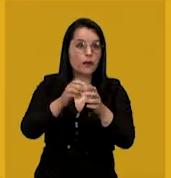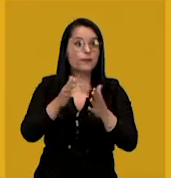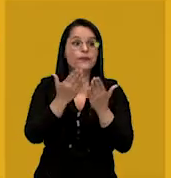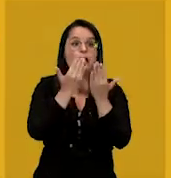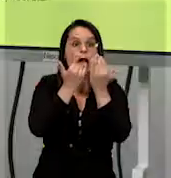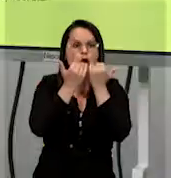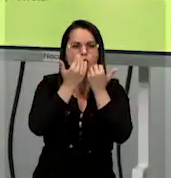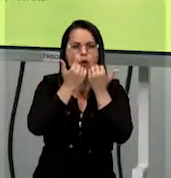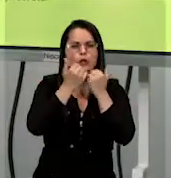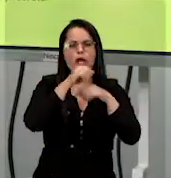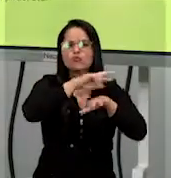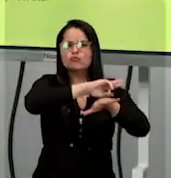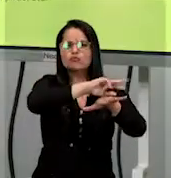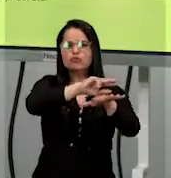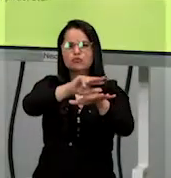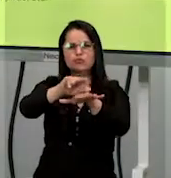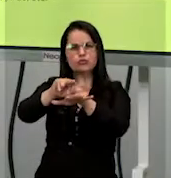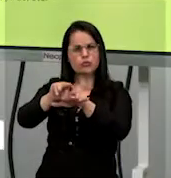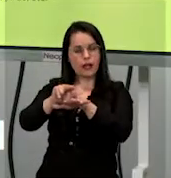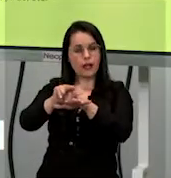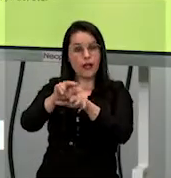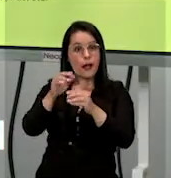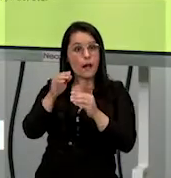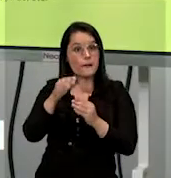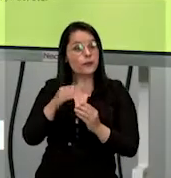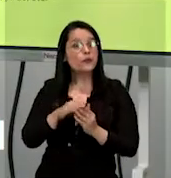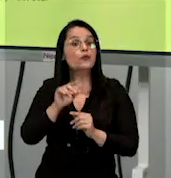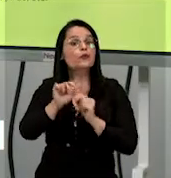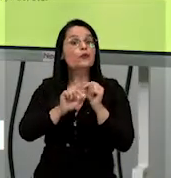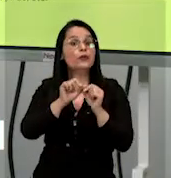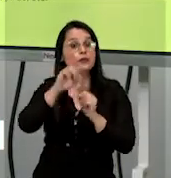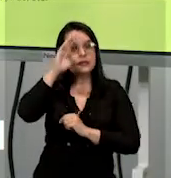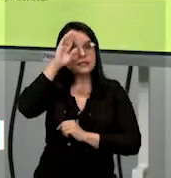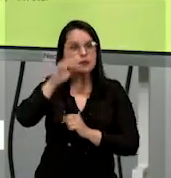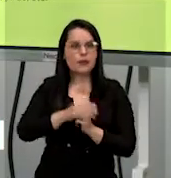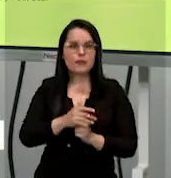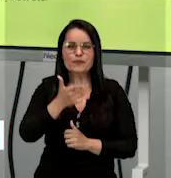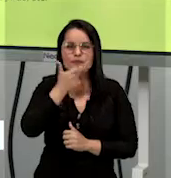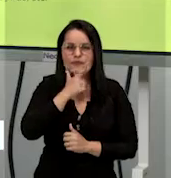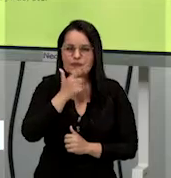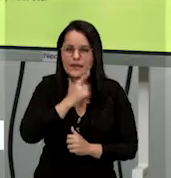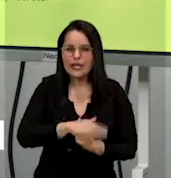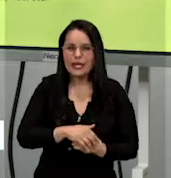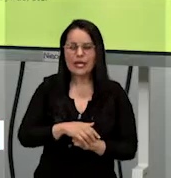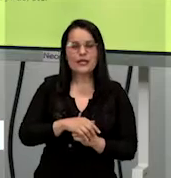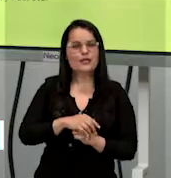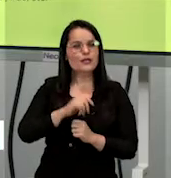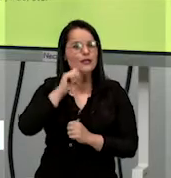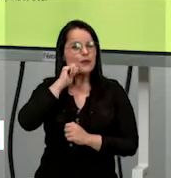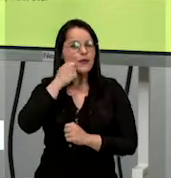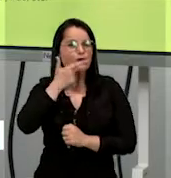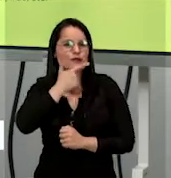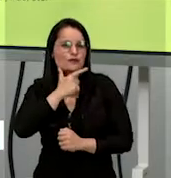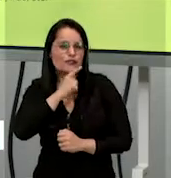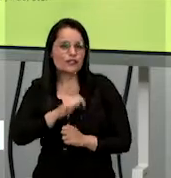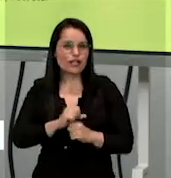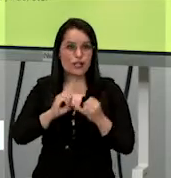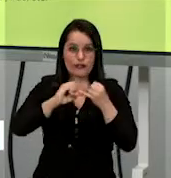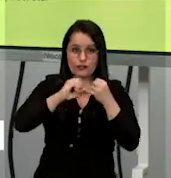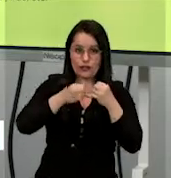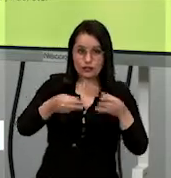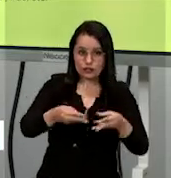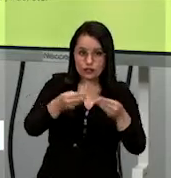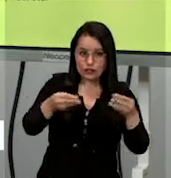bem diversificada. E os principais pratos são queijo Minas, pão de queijo, feijão tropeiro, tutu